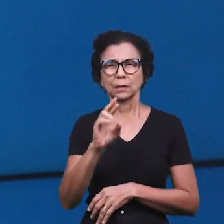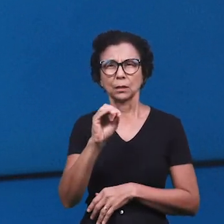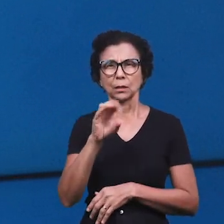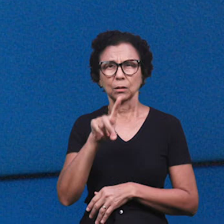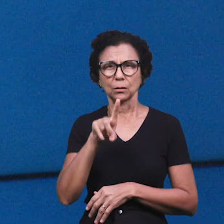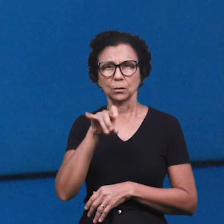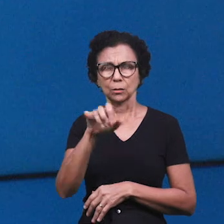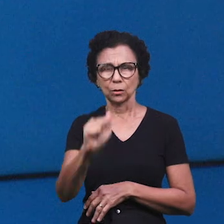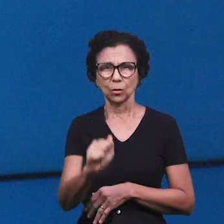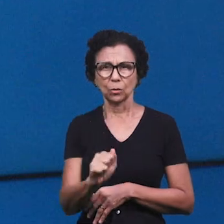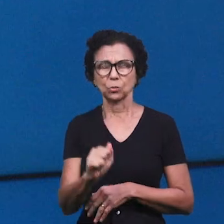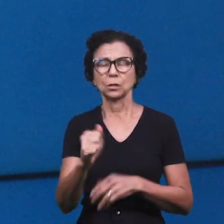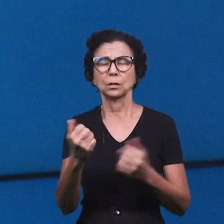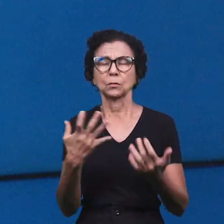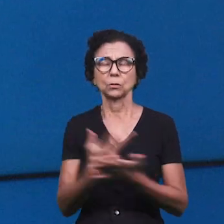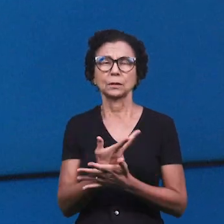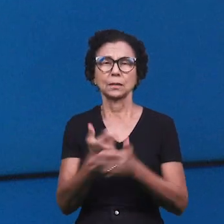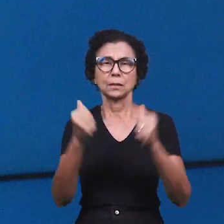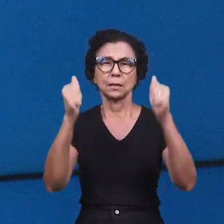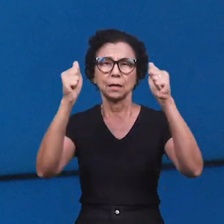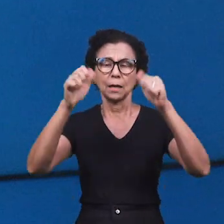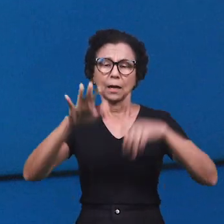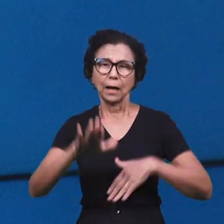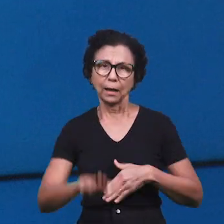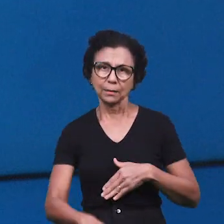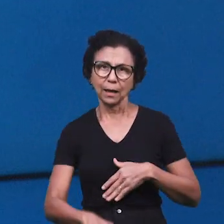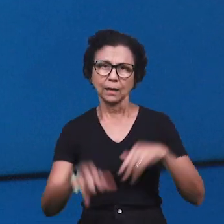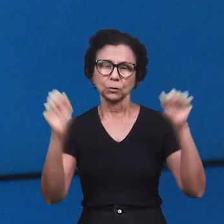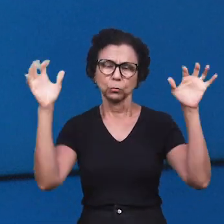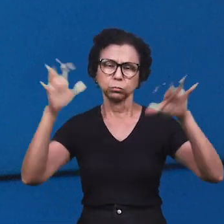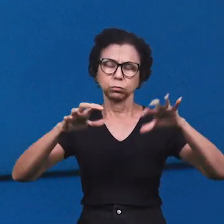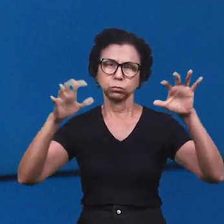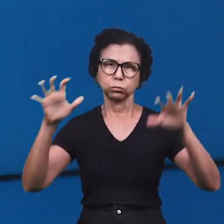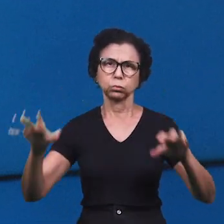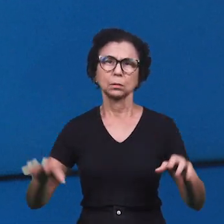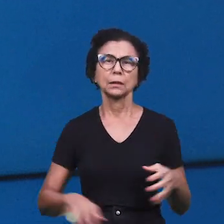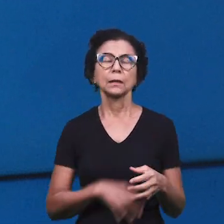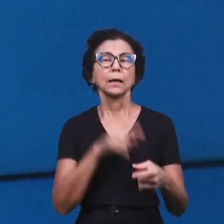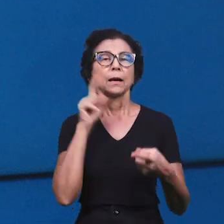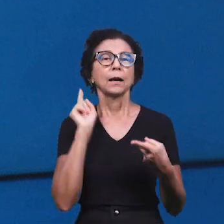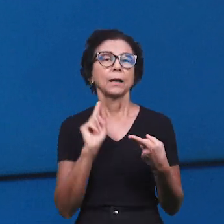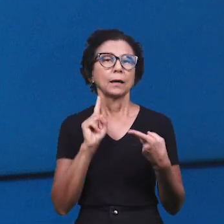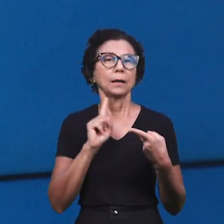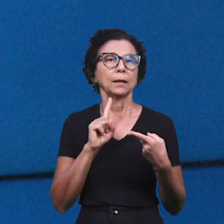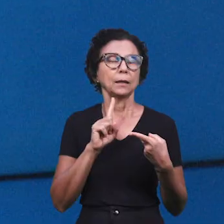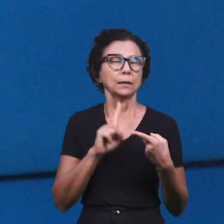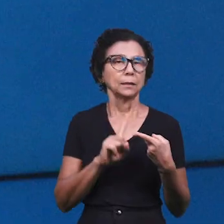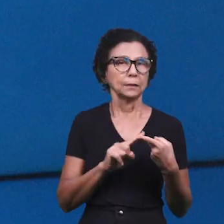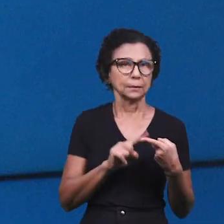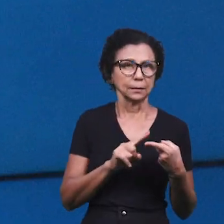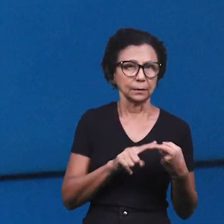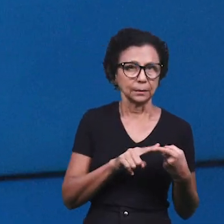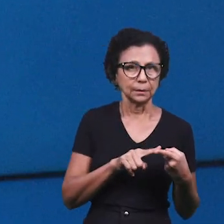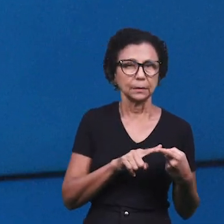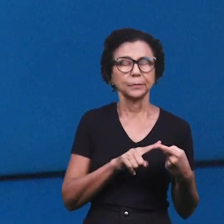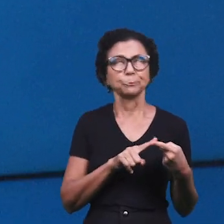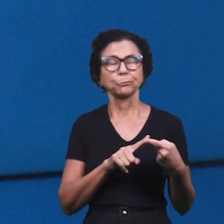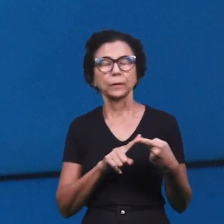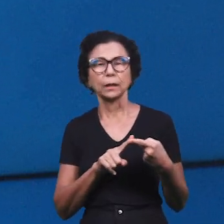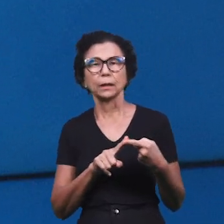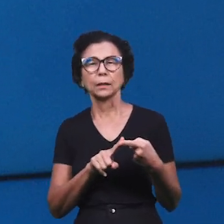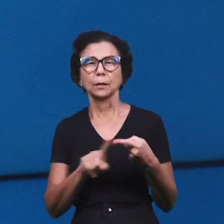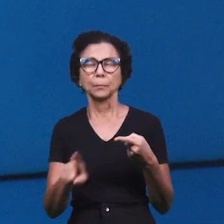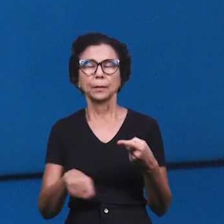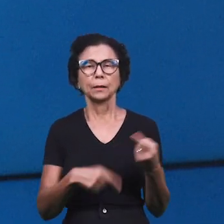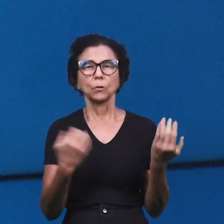ela é para fazer o fruto brotar, né, e crescer. Agora a segunda chuva